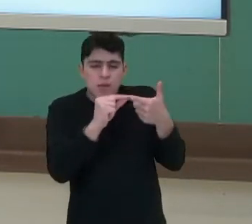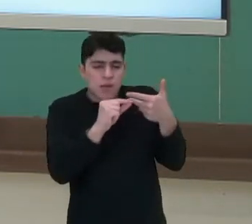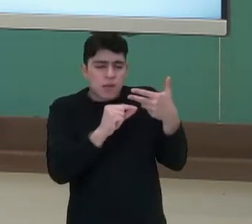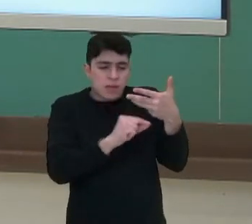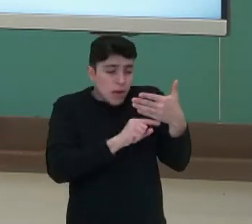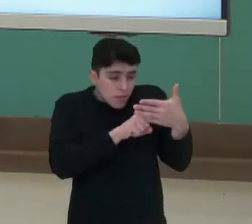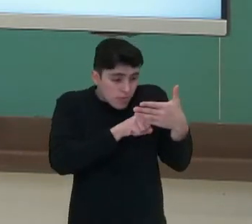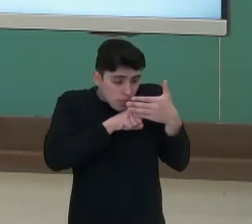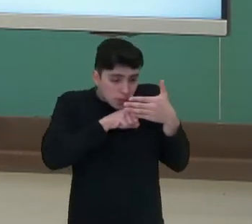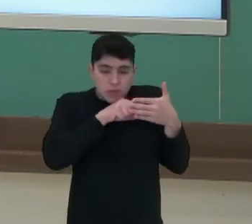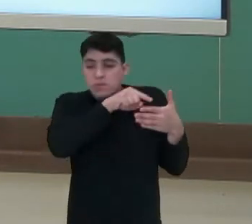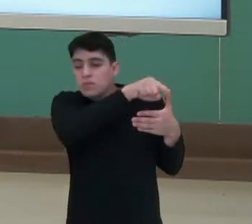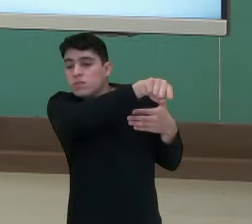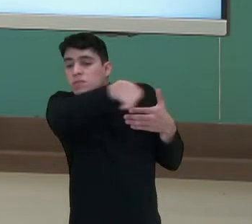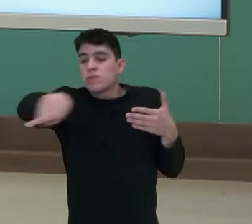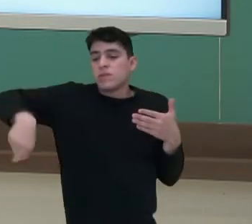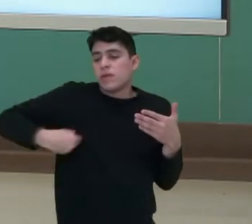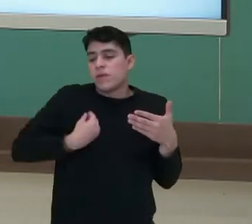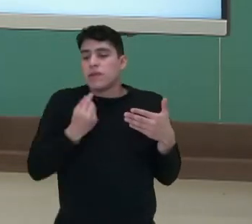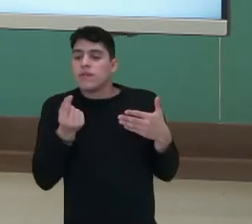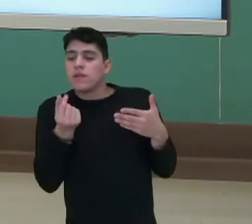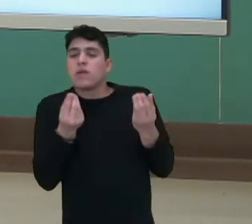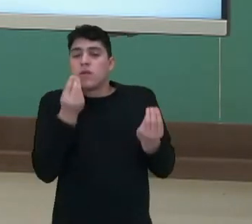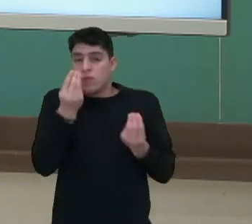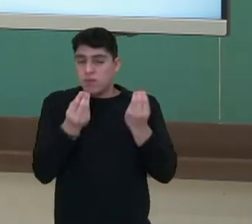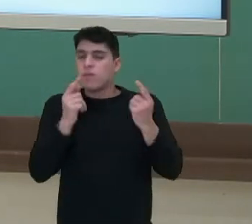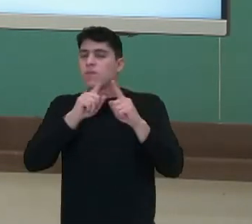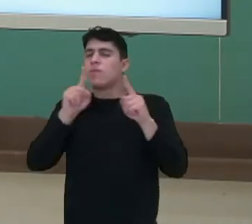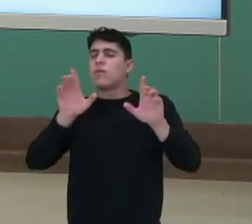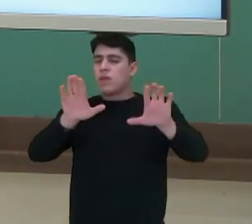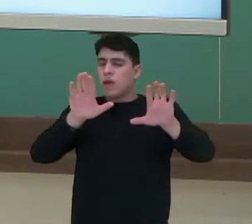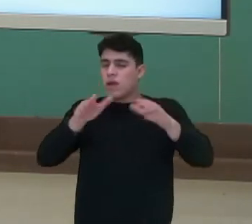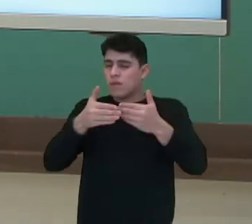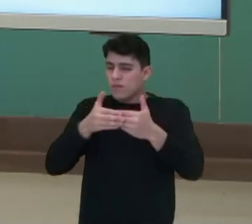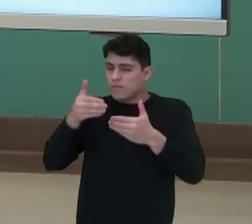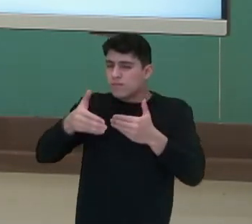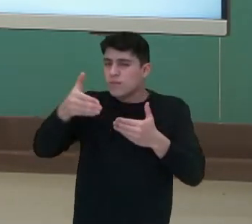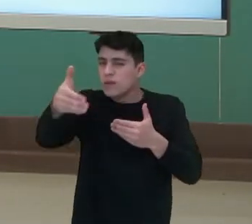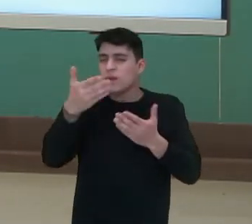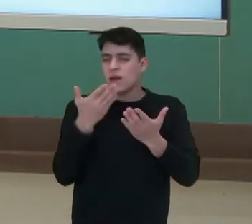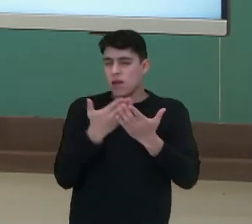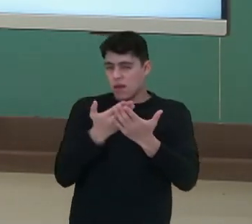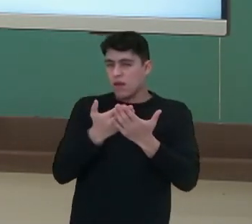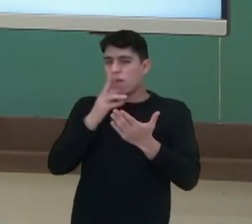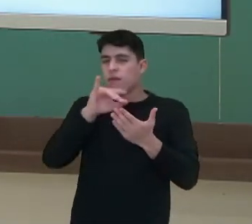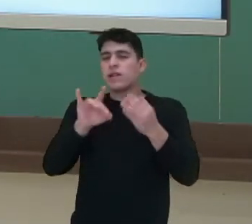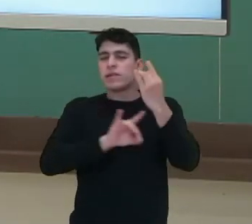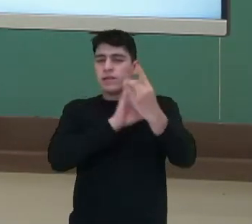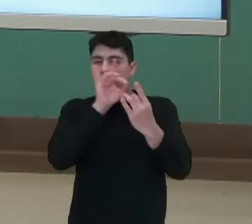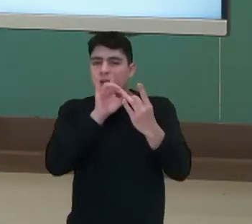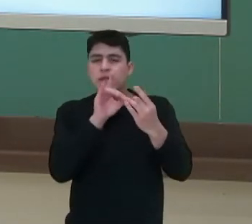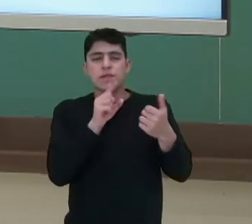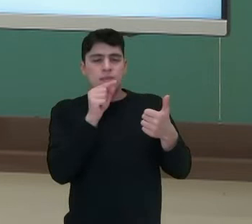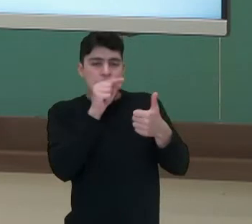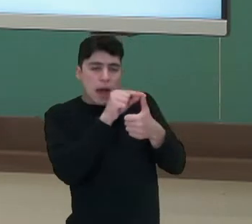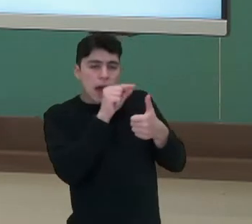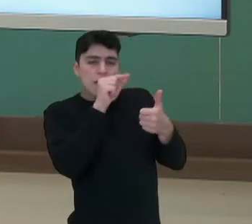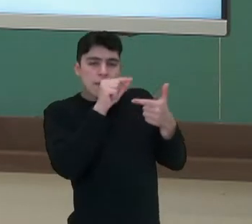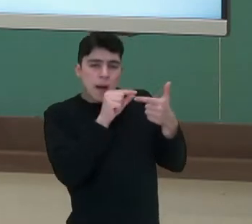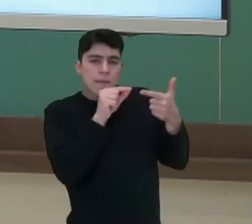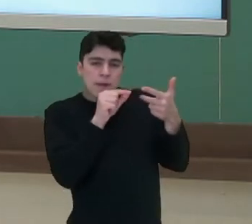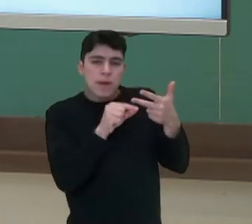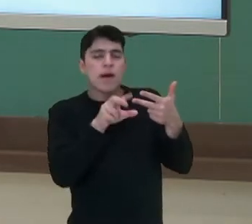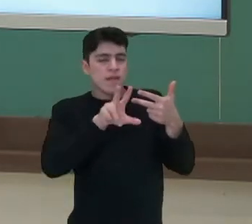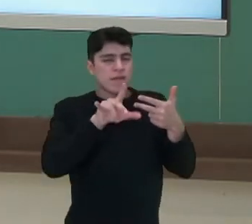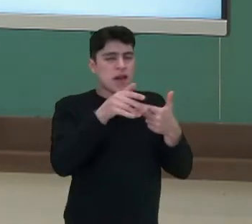né? Alguns desses aqui, mas vai ter uma aula específica para cada um dos principais, tá bom? Muito bem, vamos lá